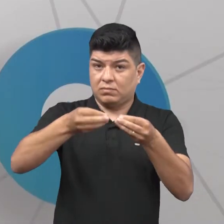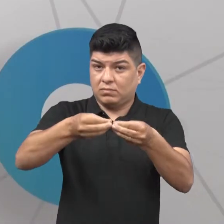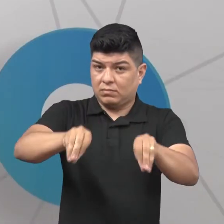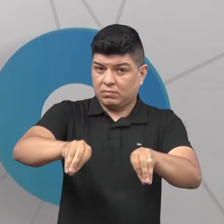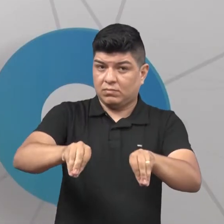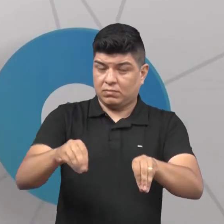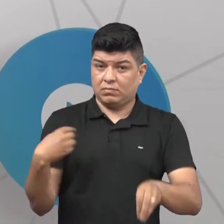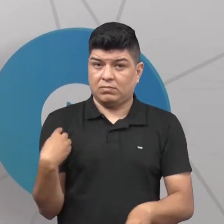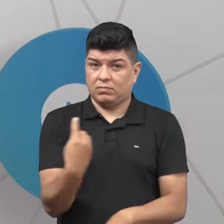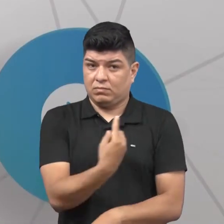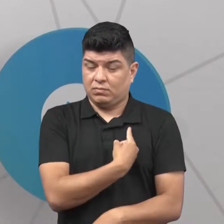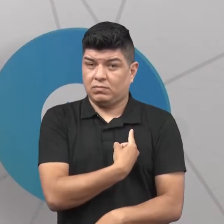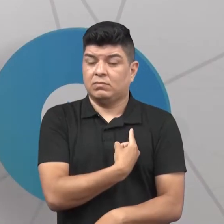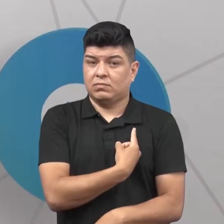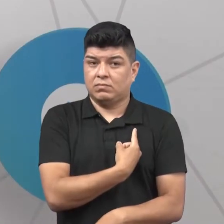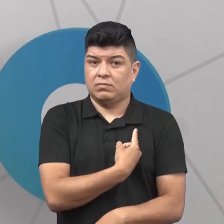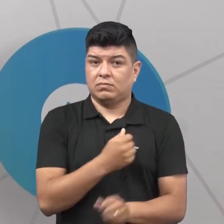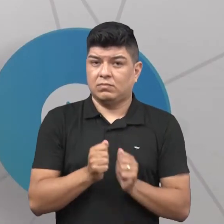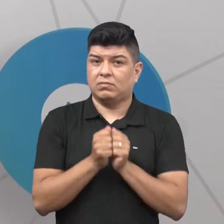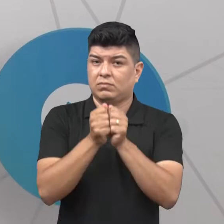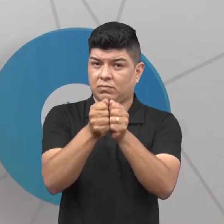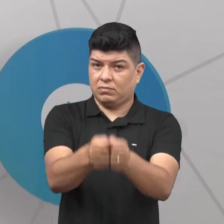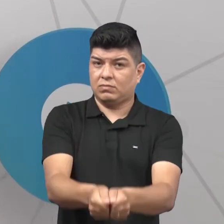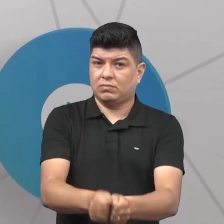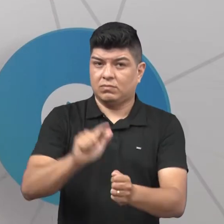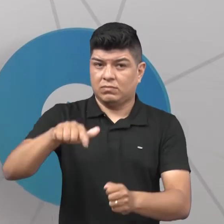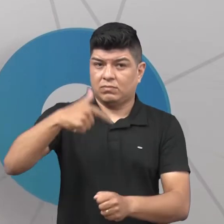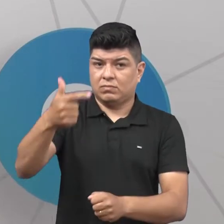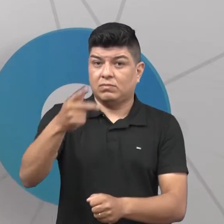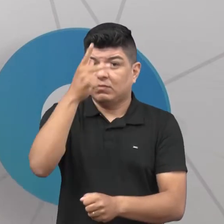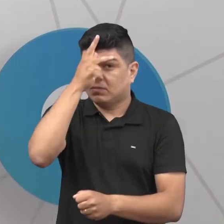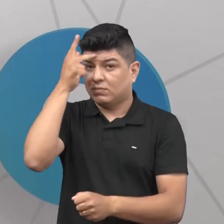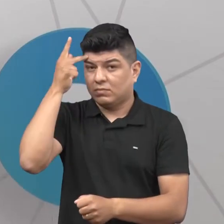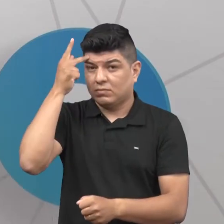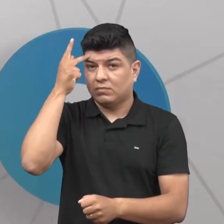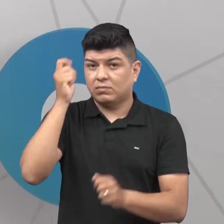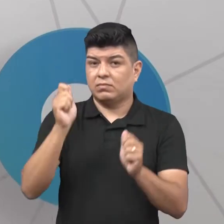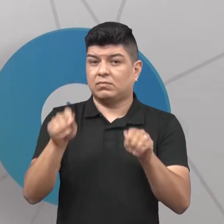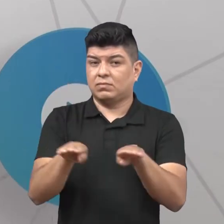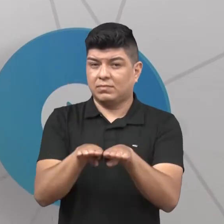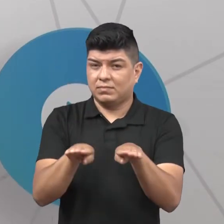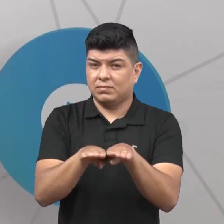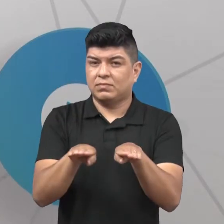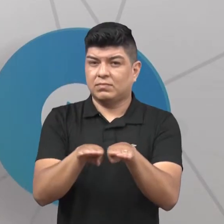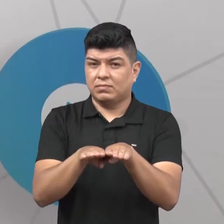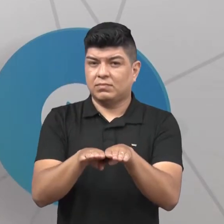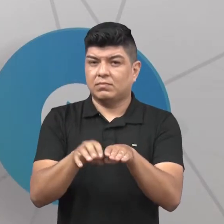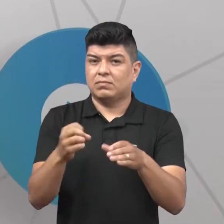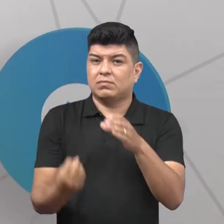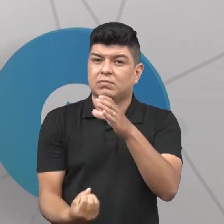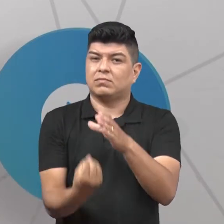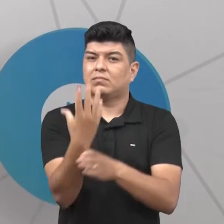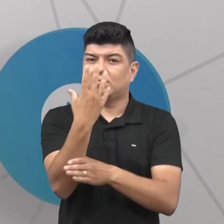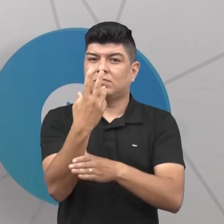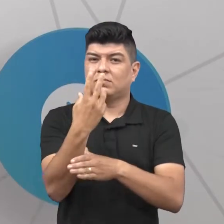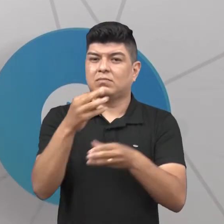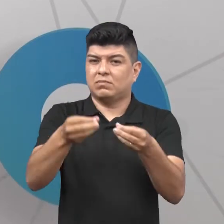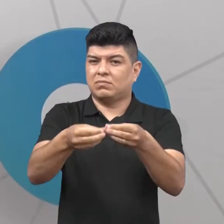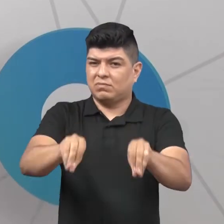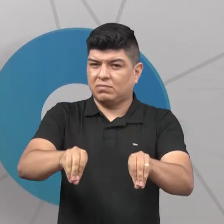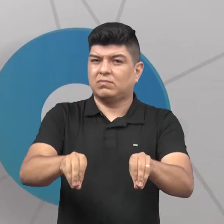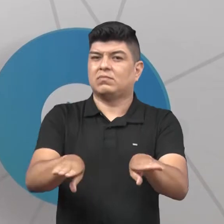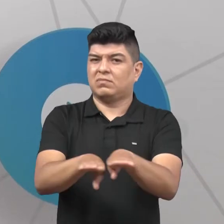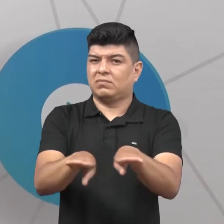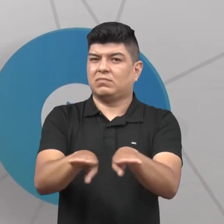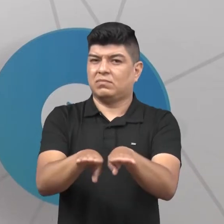nossas ações, né, juntas com as ações de outros indivíduos, também podem gerar outras consequências e isso